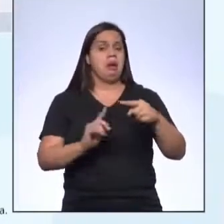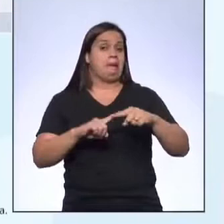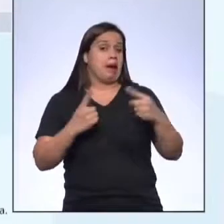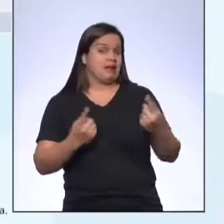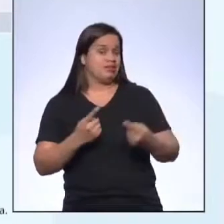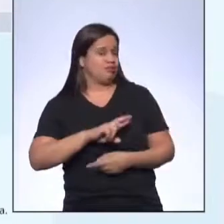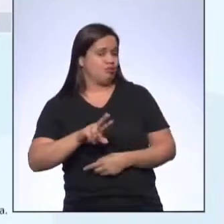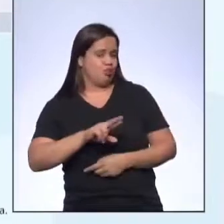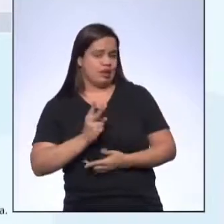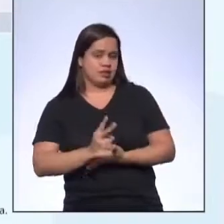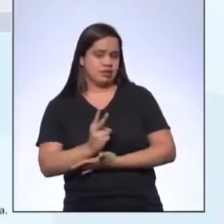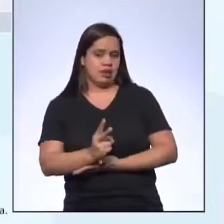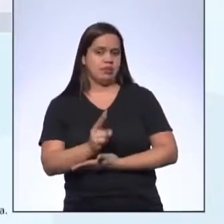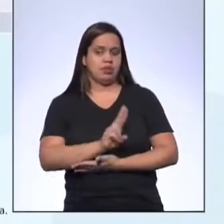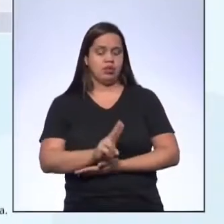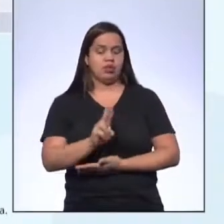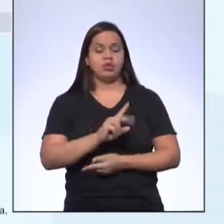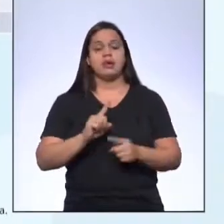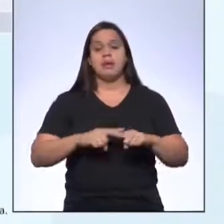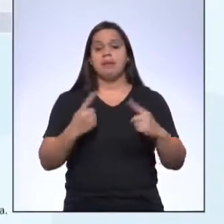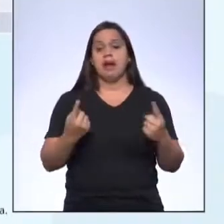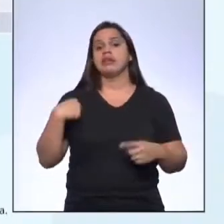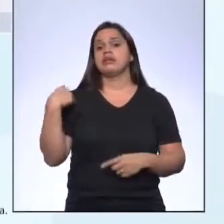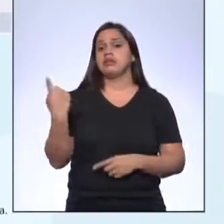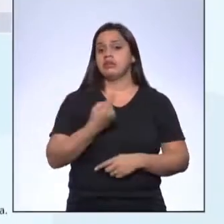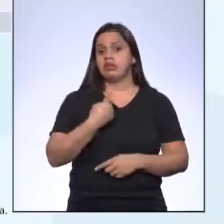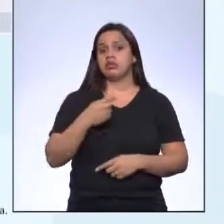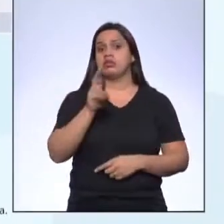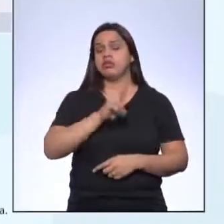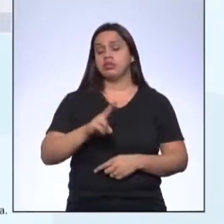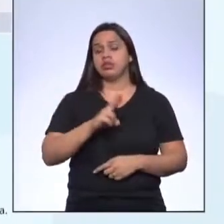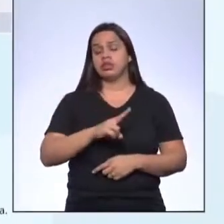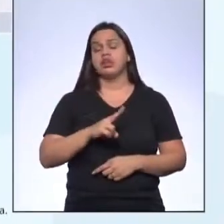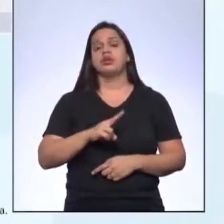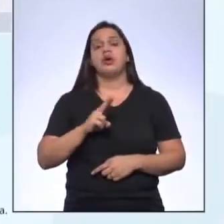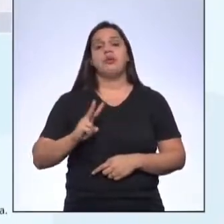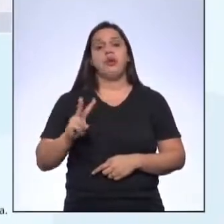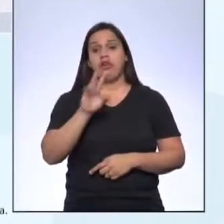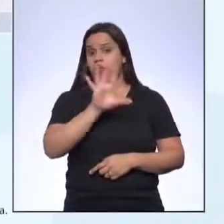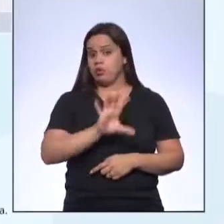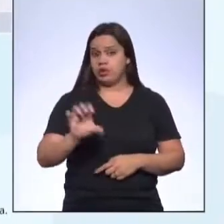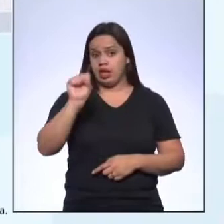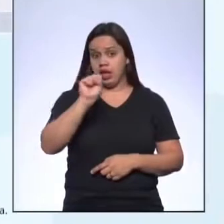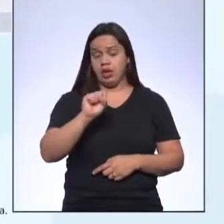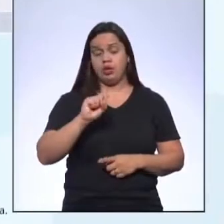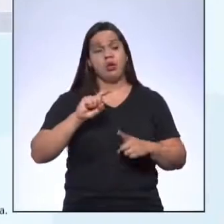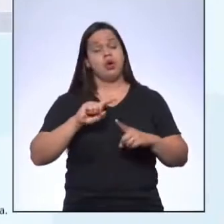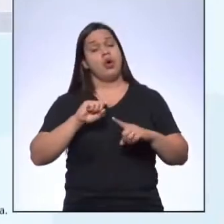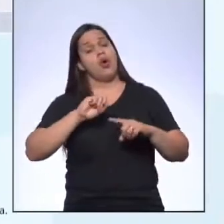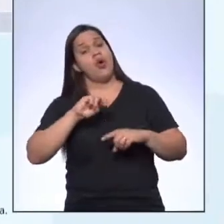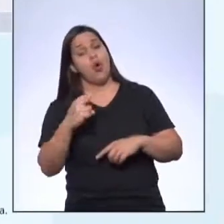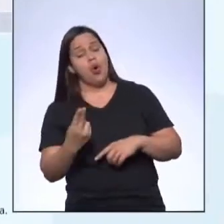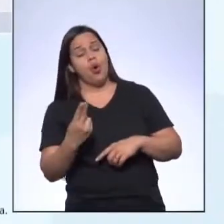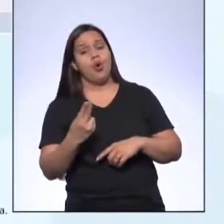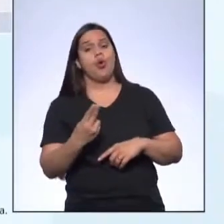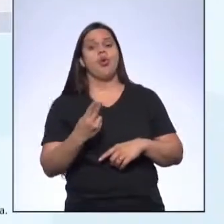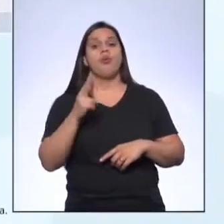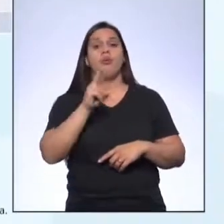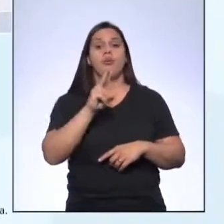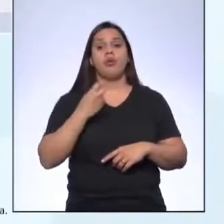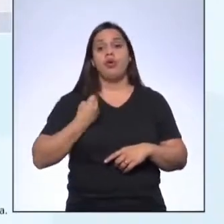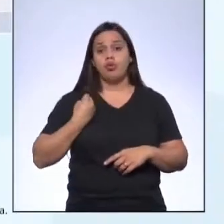tão usual então a gente acaba indo para o valor inteiro na maioria das vezes ou para o é